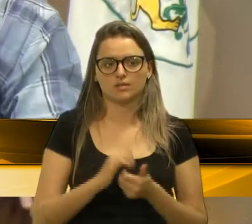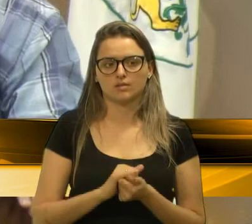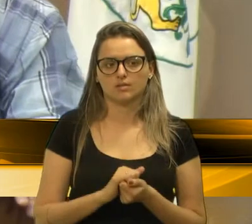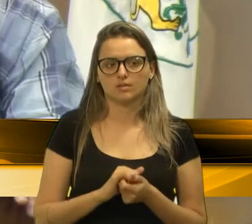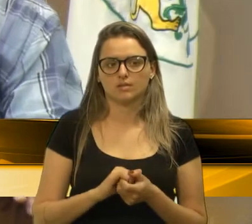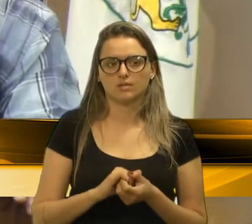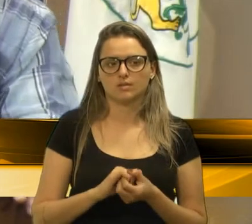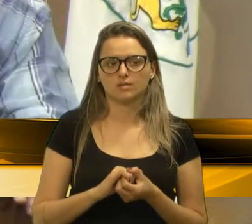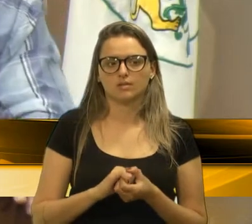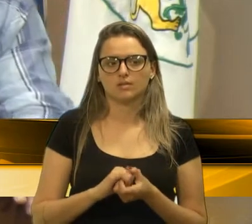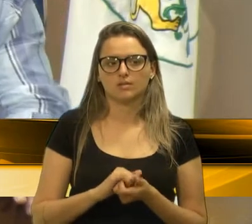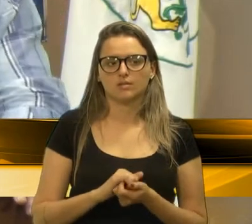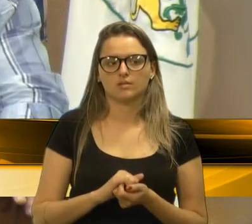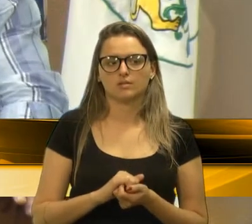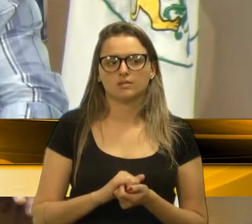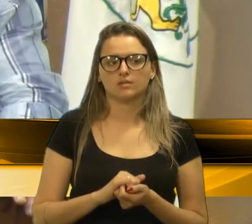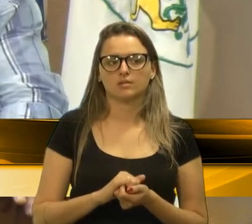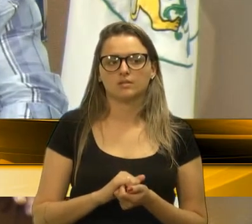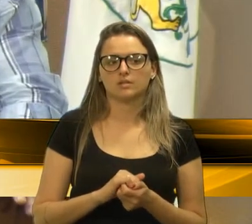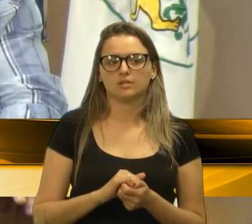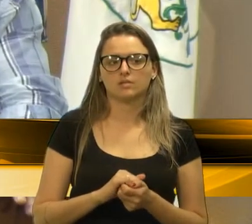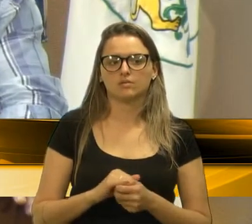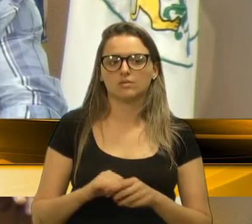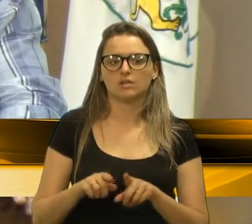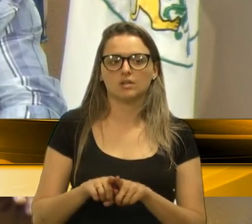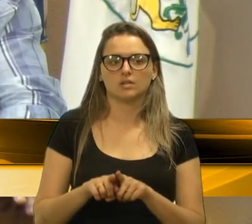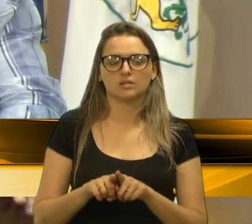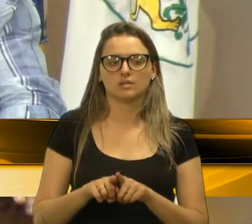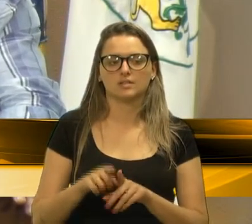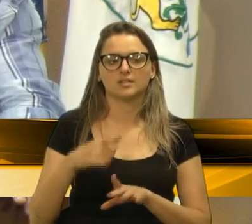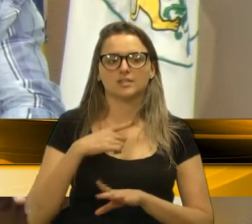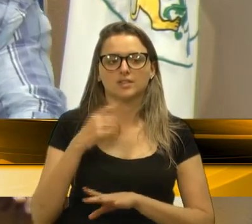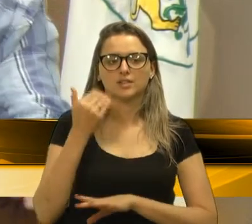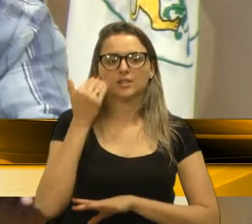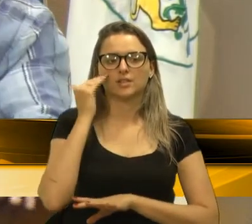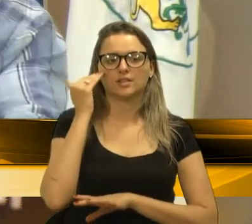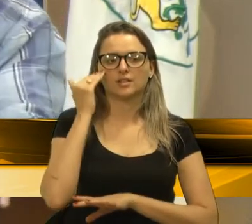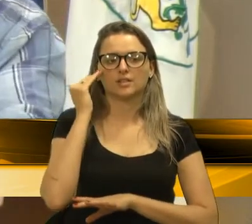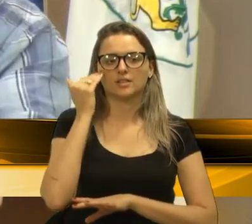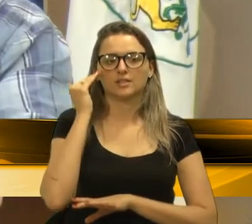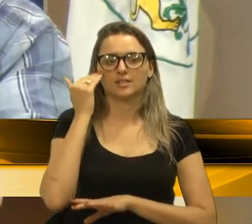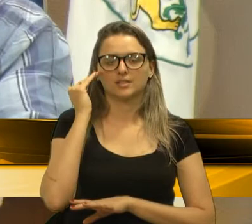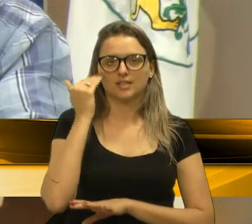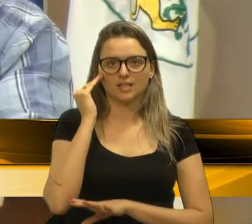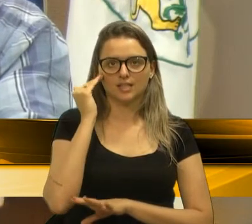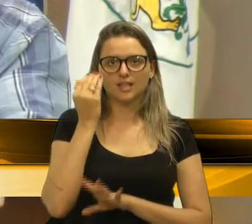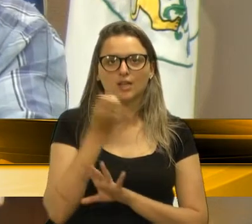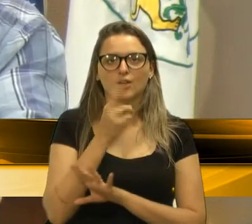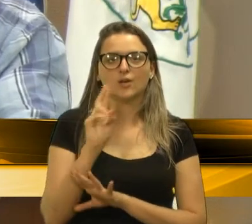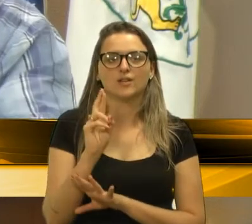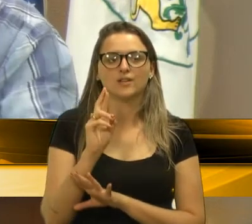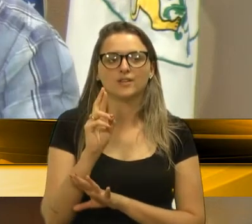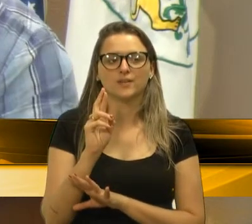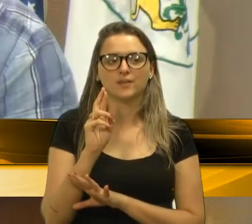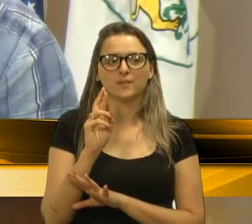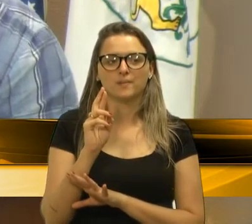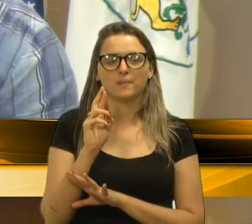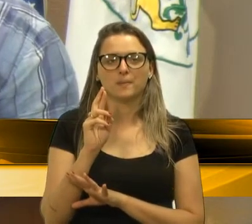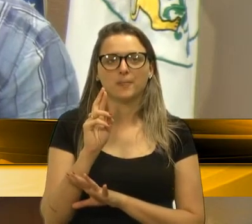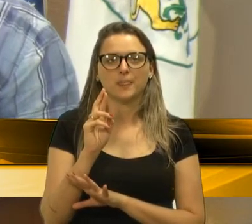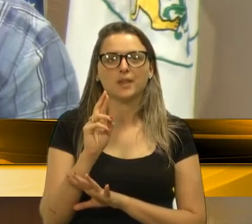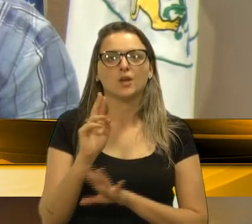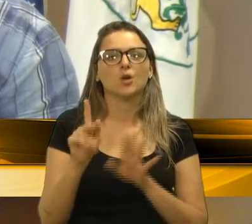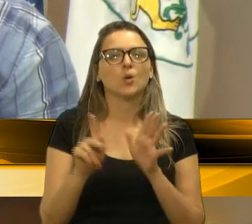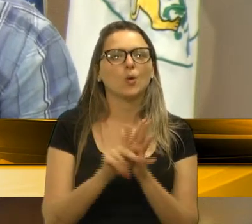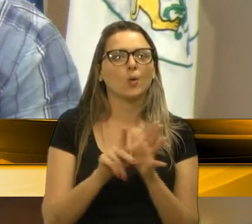consegue entender ou compreender que razões levaram o executivo